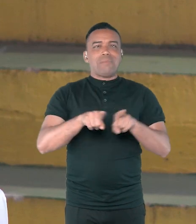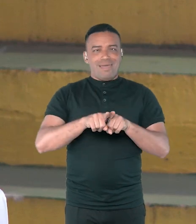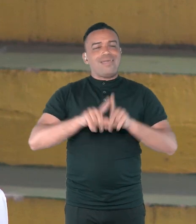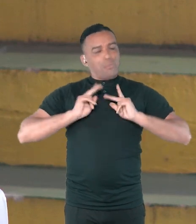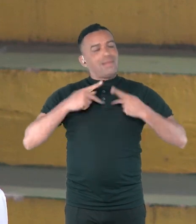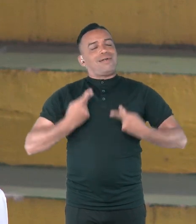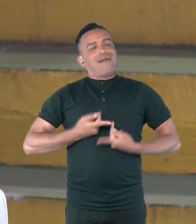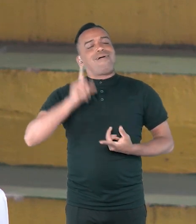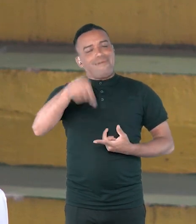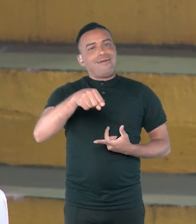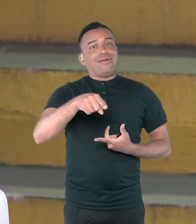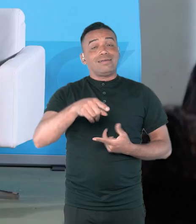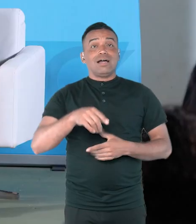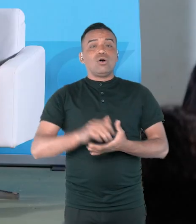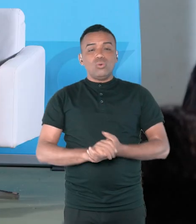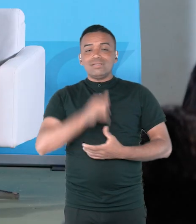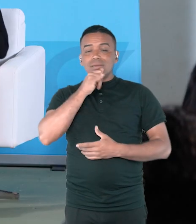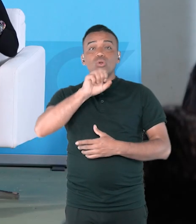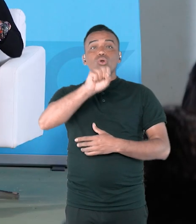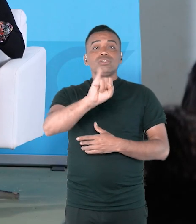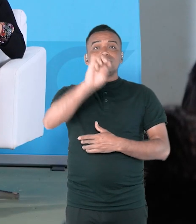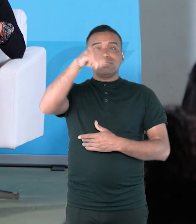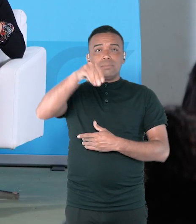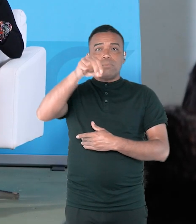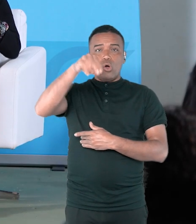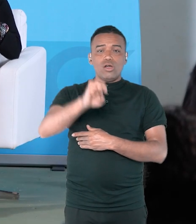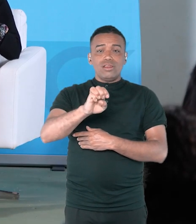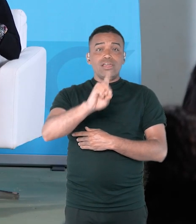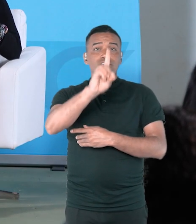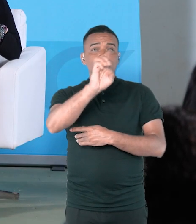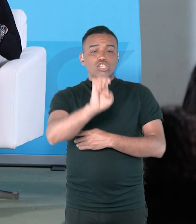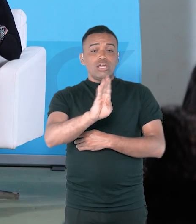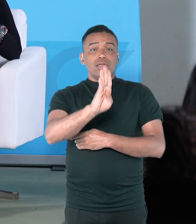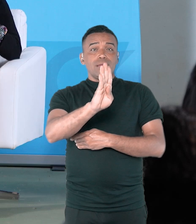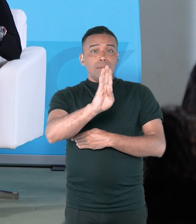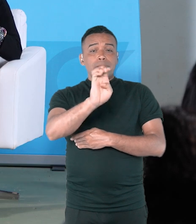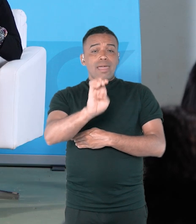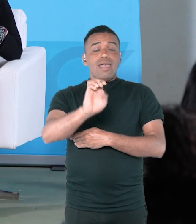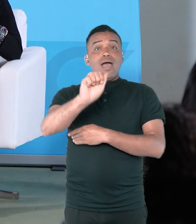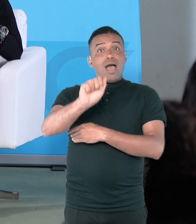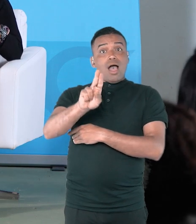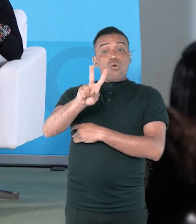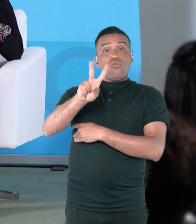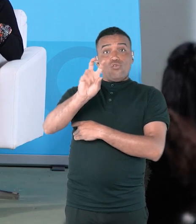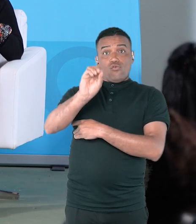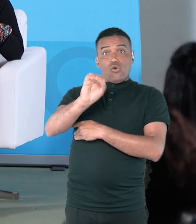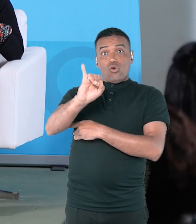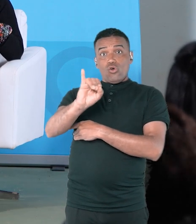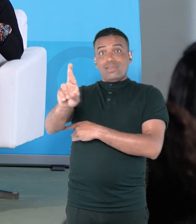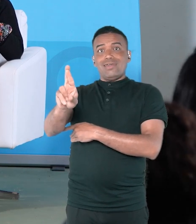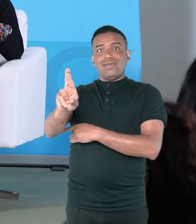você tem o que a Simone de Beauvoir fala no texto, um dos textos que eu falo na